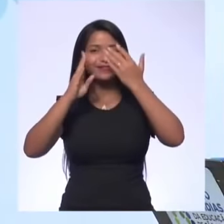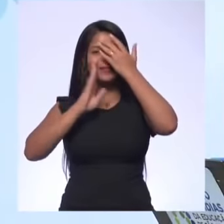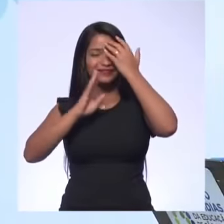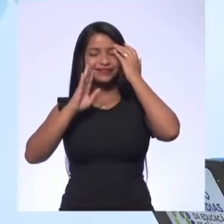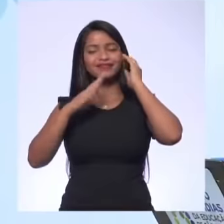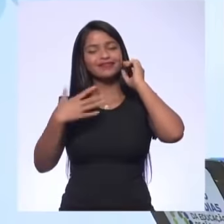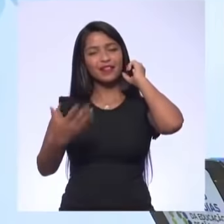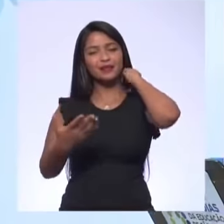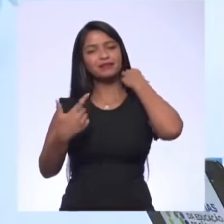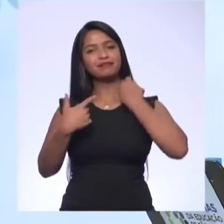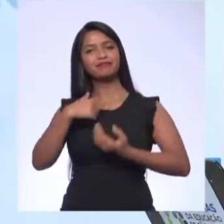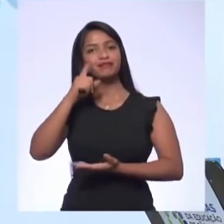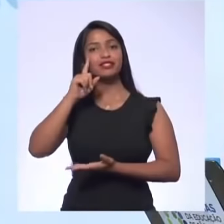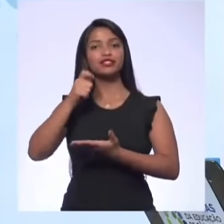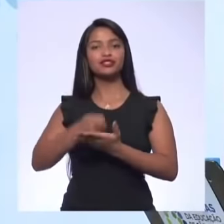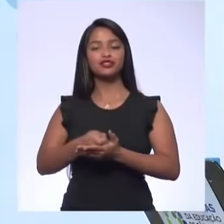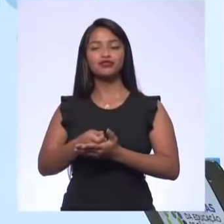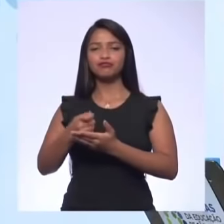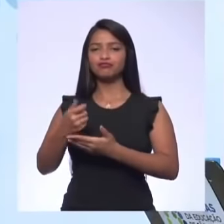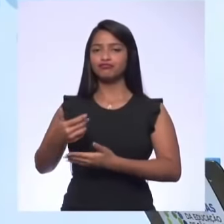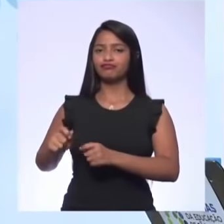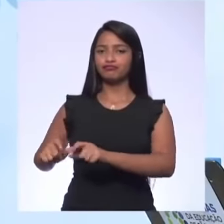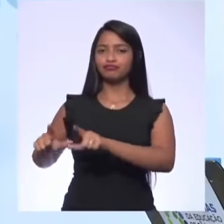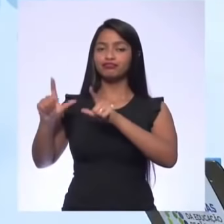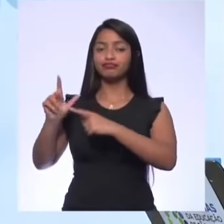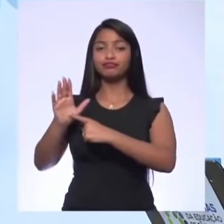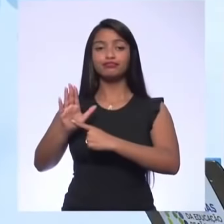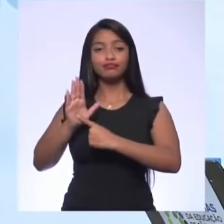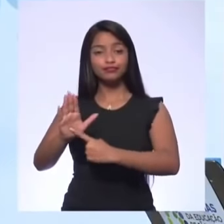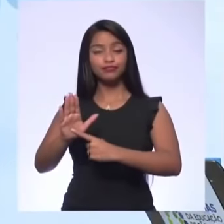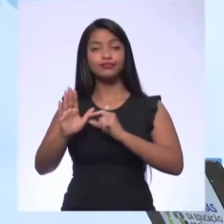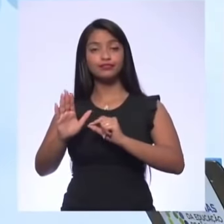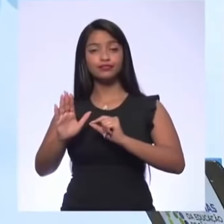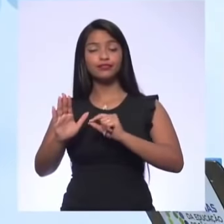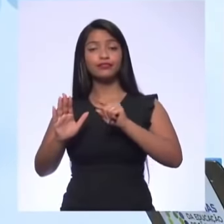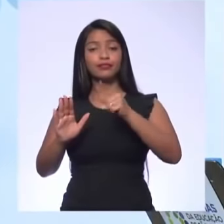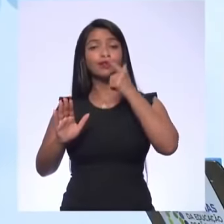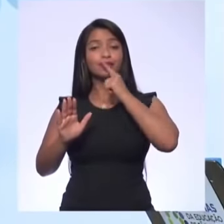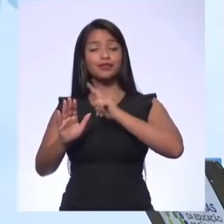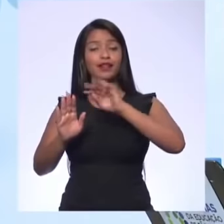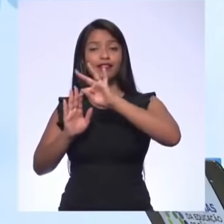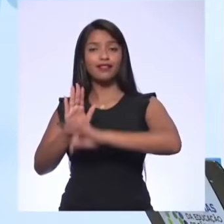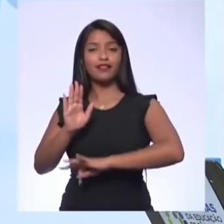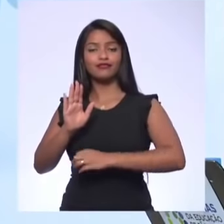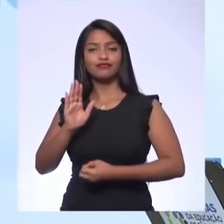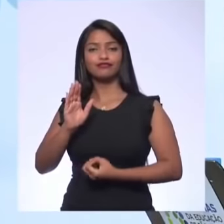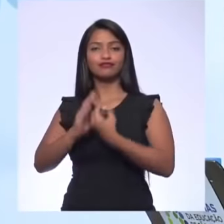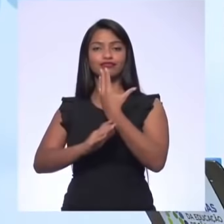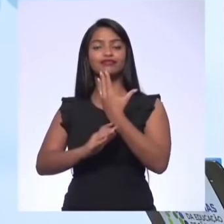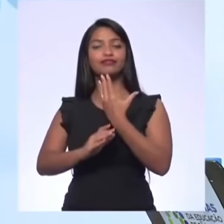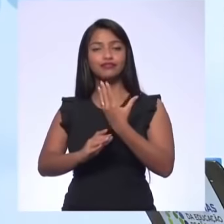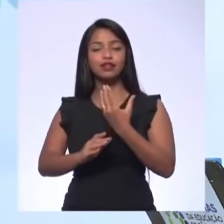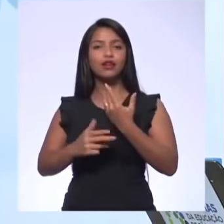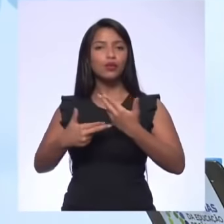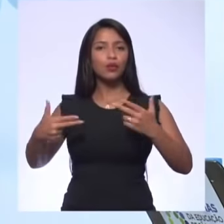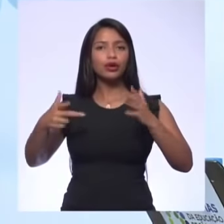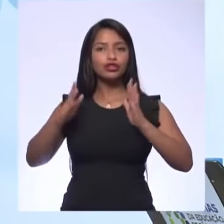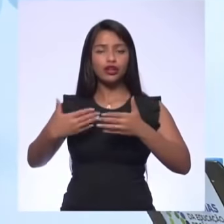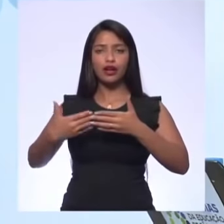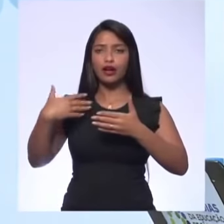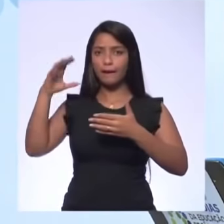resolvi mostrar para mostrar para vocês que é possível, sim, você criar um texto baseado naquilo que você já aprendeu,